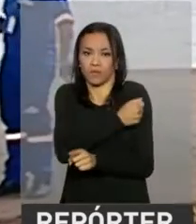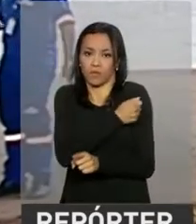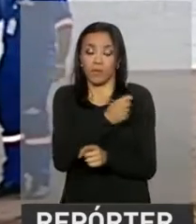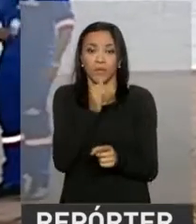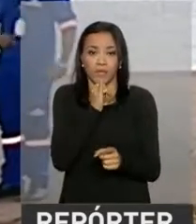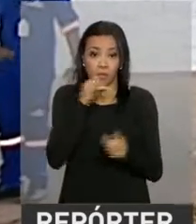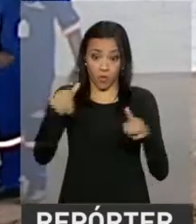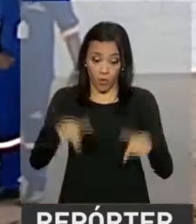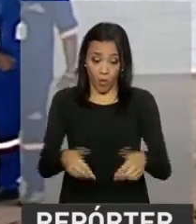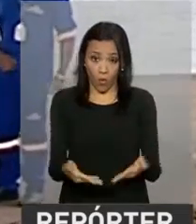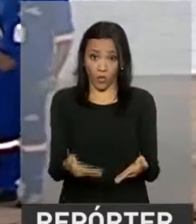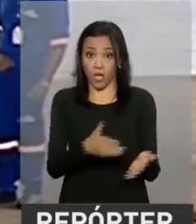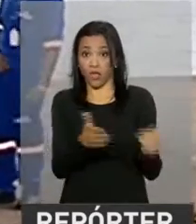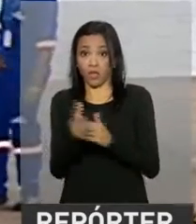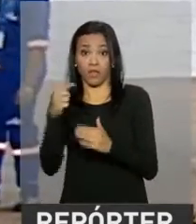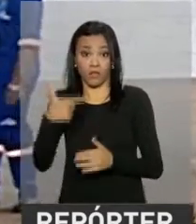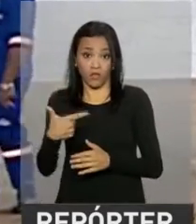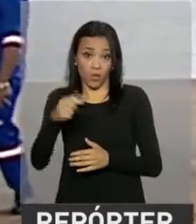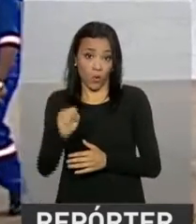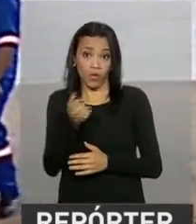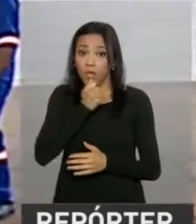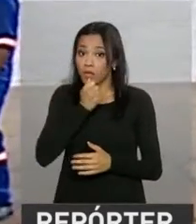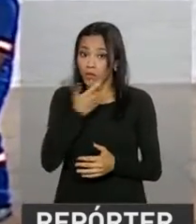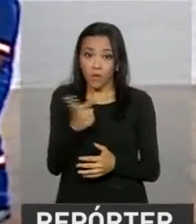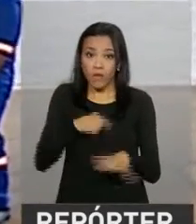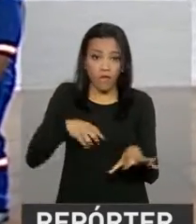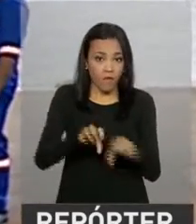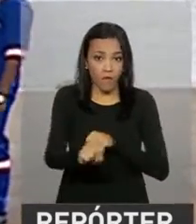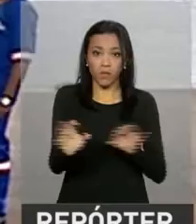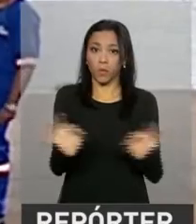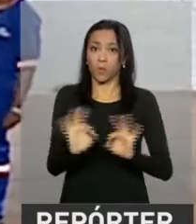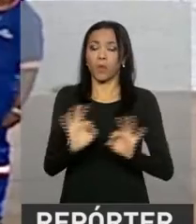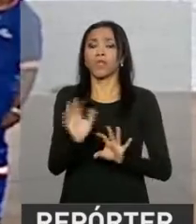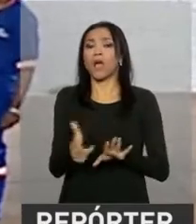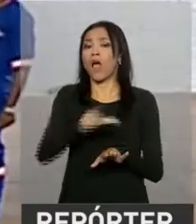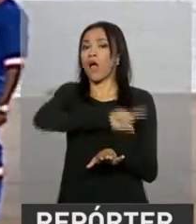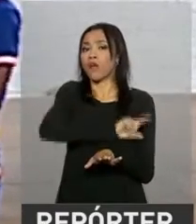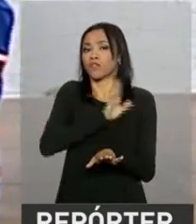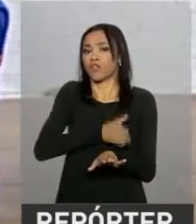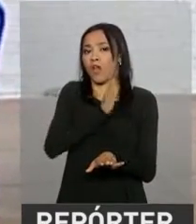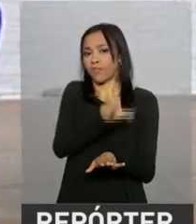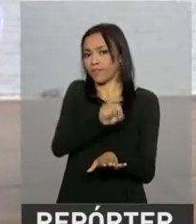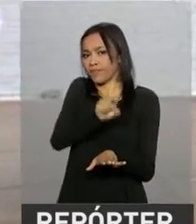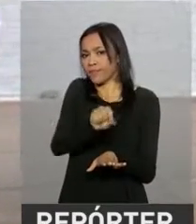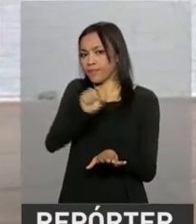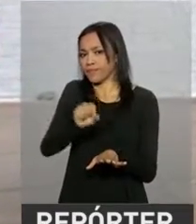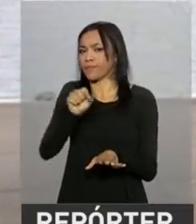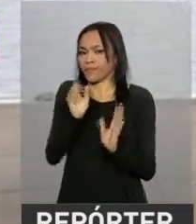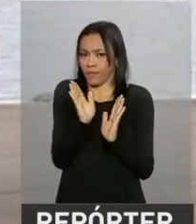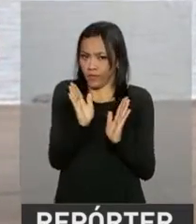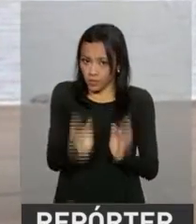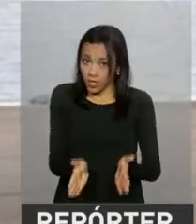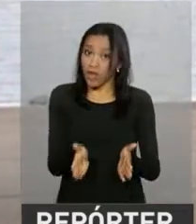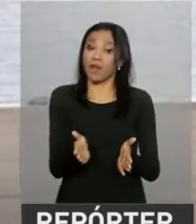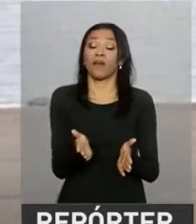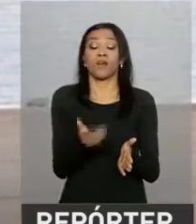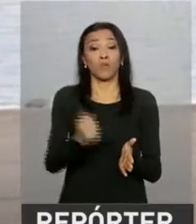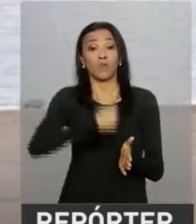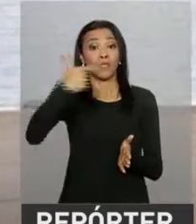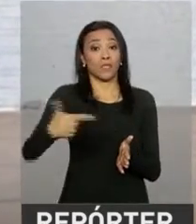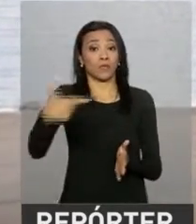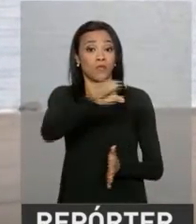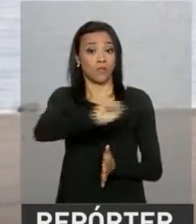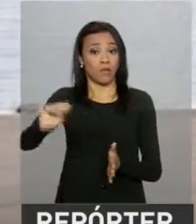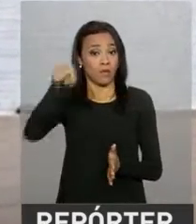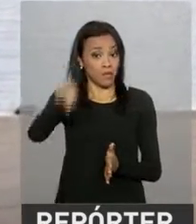por exemplo, é para aqueles que não tenham graduação, que tenham sido pré-selecionados no processo seletivo regular do FIES para o segundo